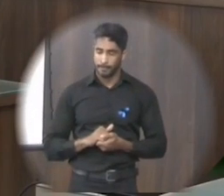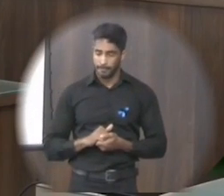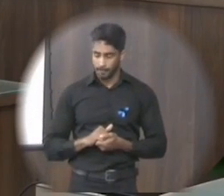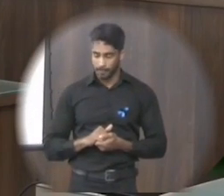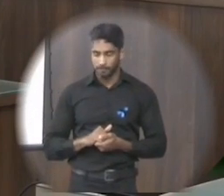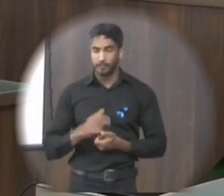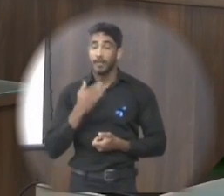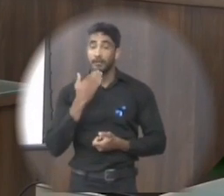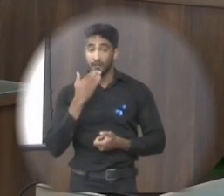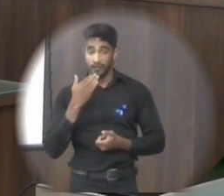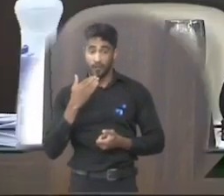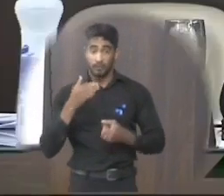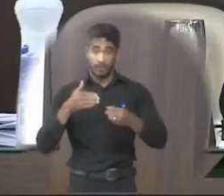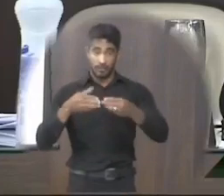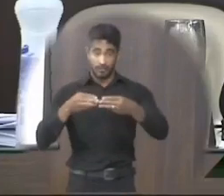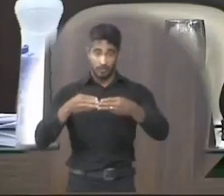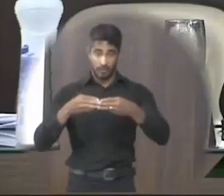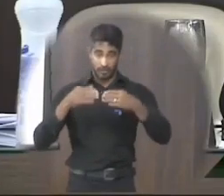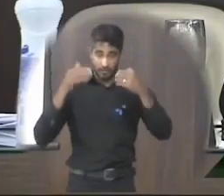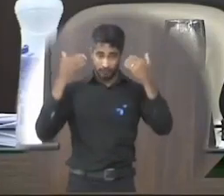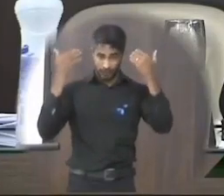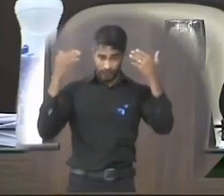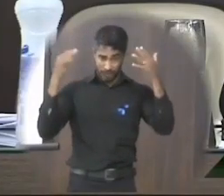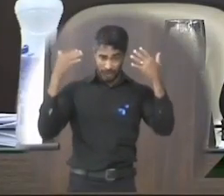Fiz aqui duas moções de aplausos.